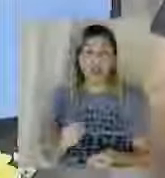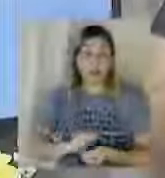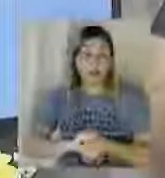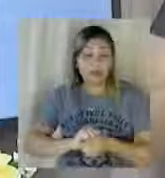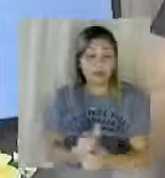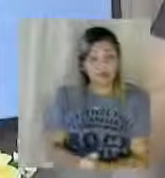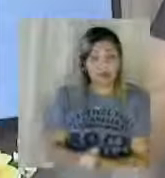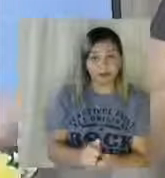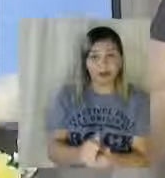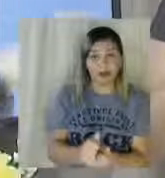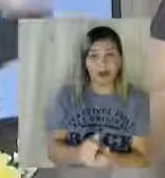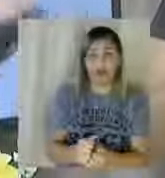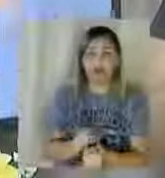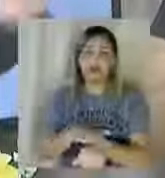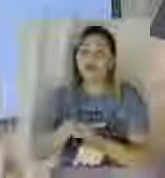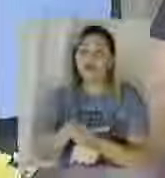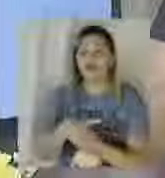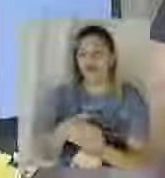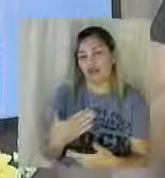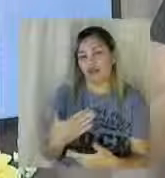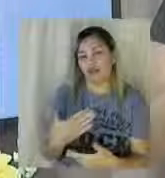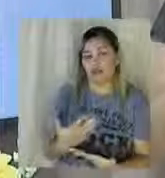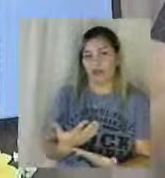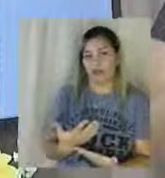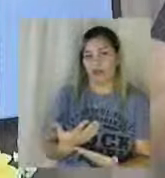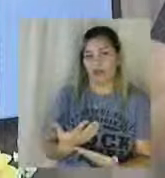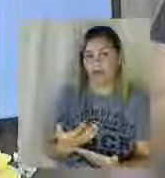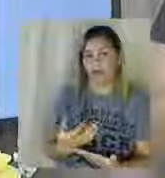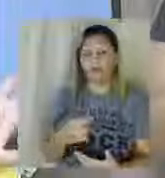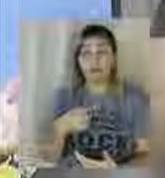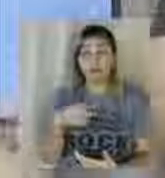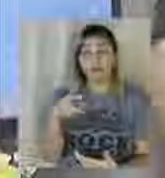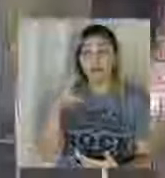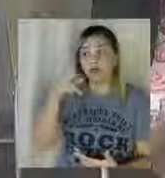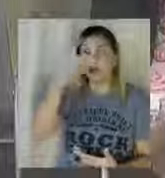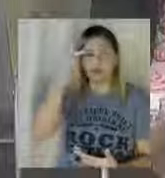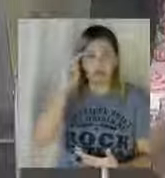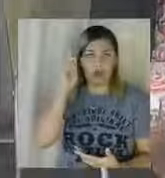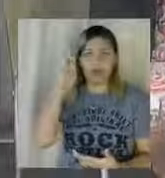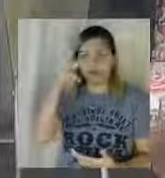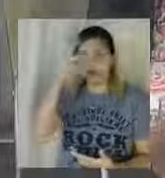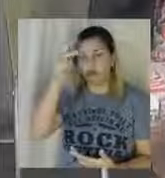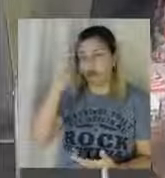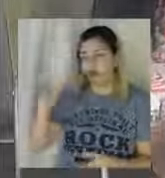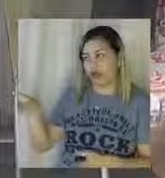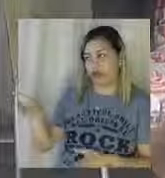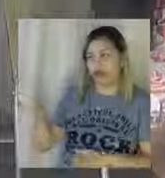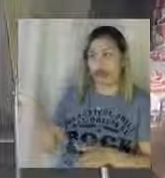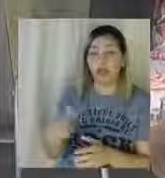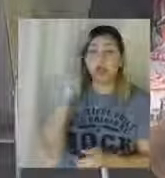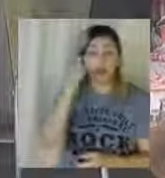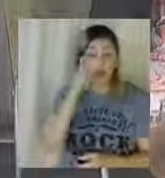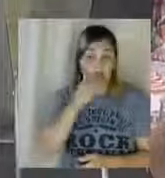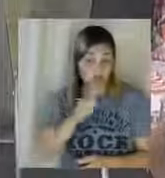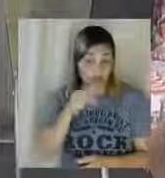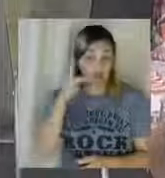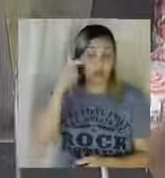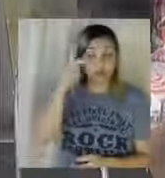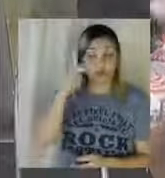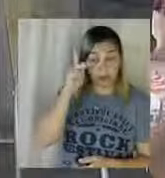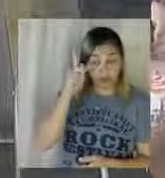o diálogo comigo, entre eu, Valéria, Aline, Poliana,